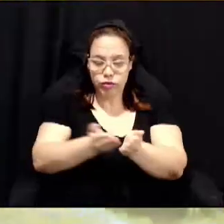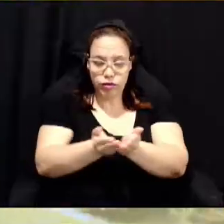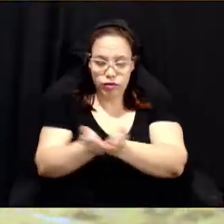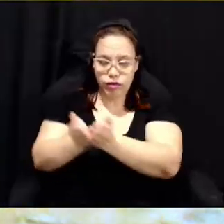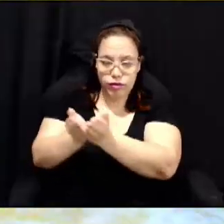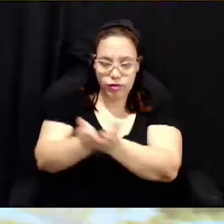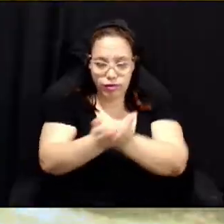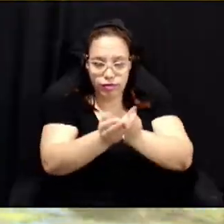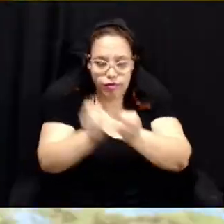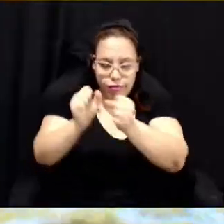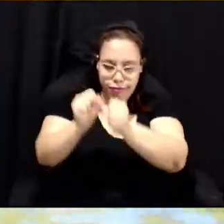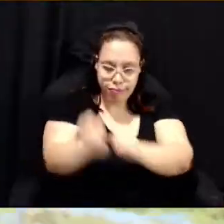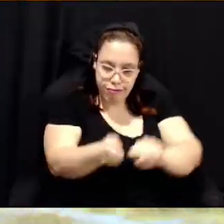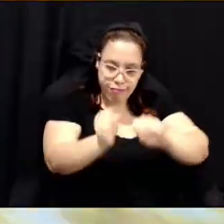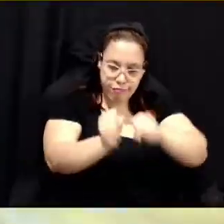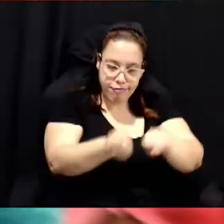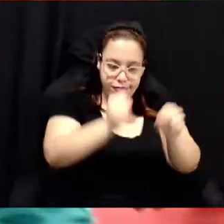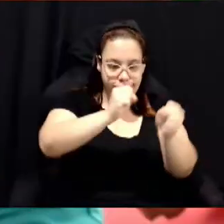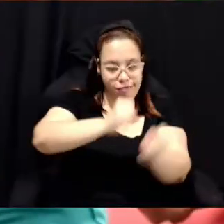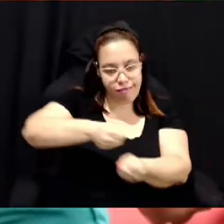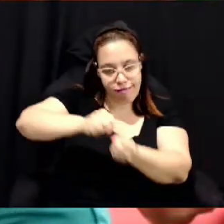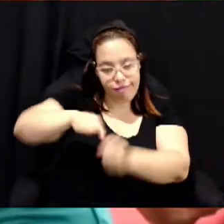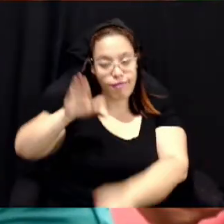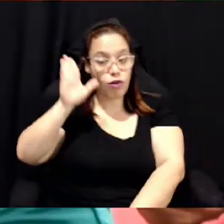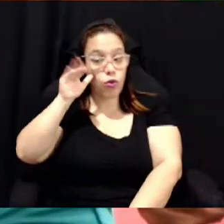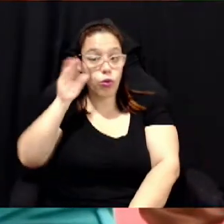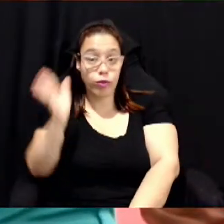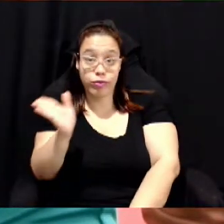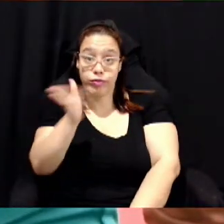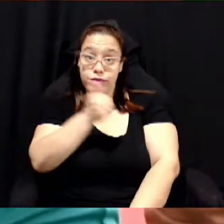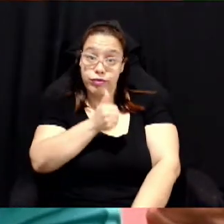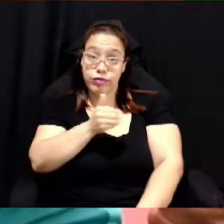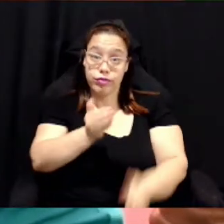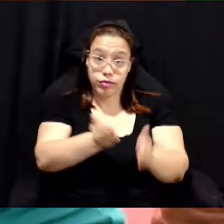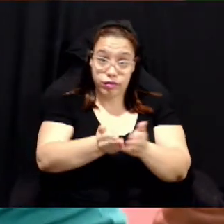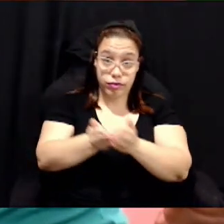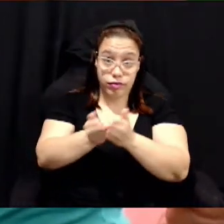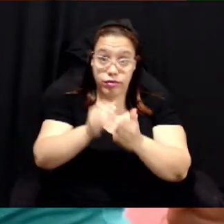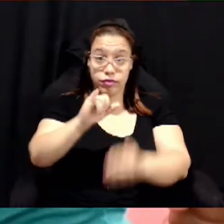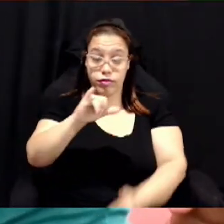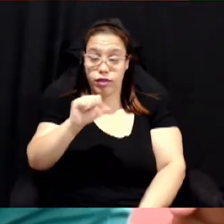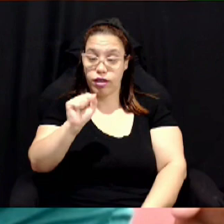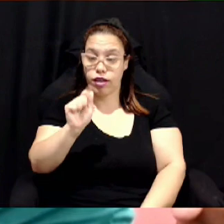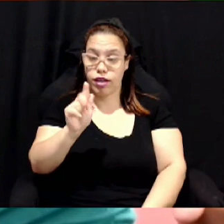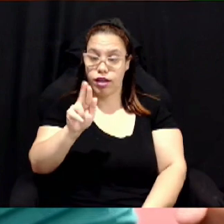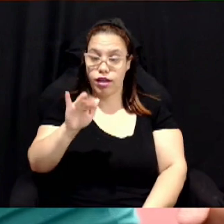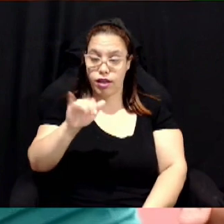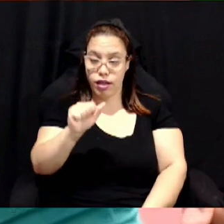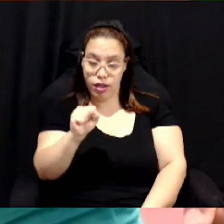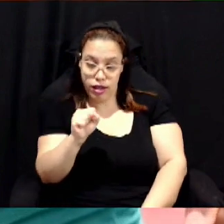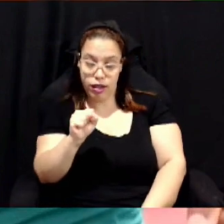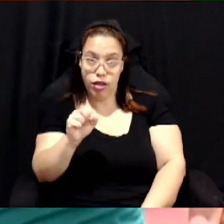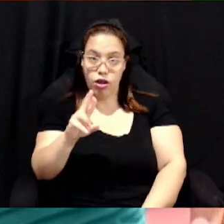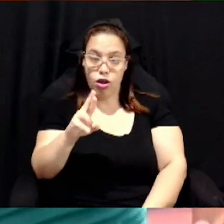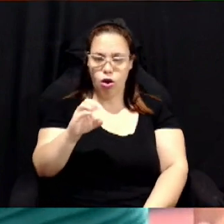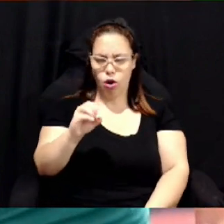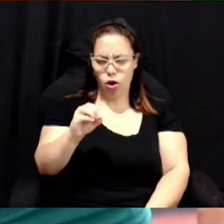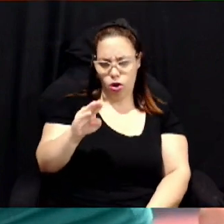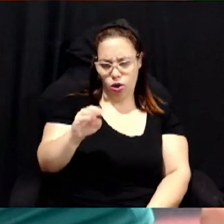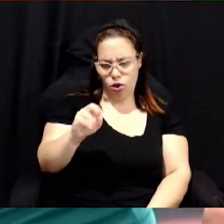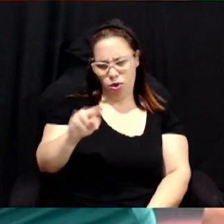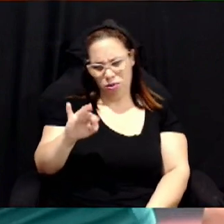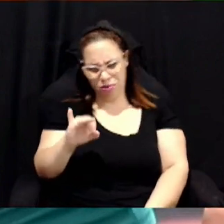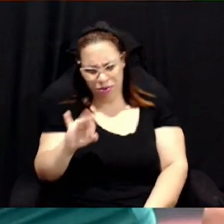gente começa com algumas curiosidades, vamos conferir. O canoísta Isaquias Queiroz se coloca ao lado de Robert Scheidt e Torben Grael